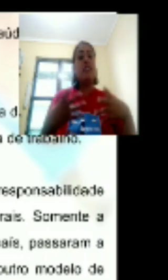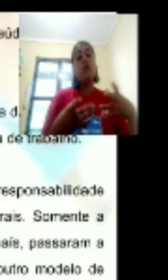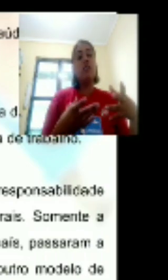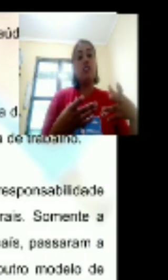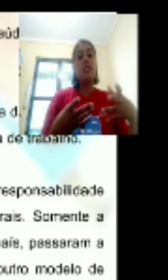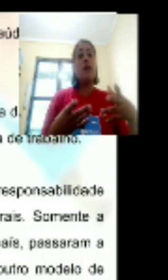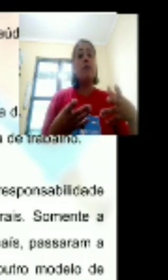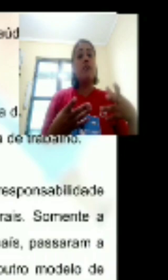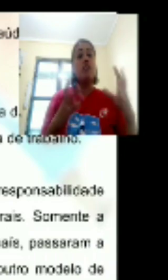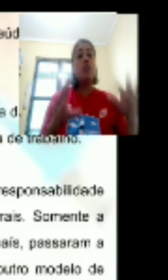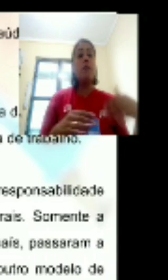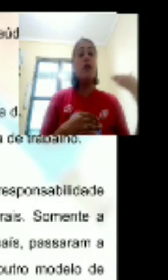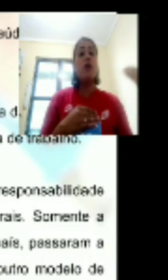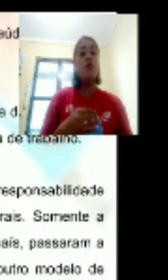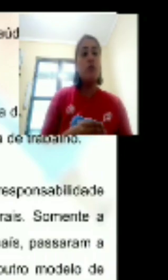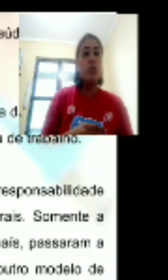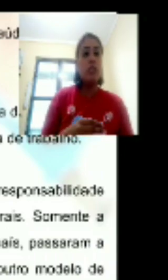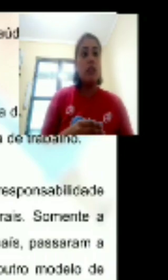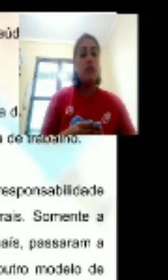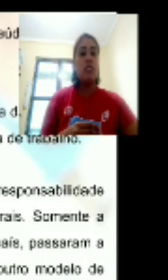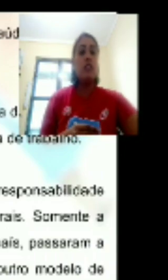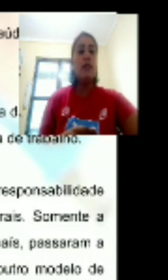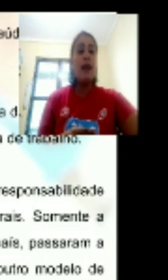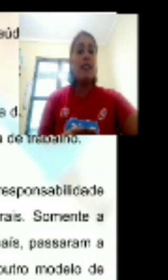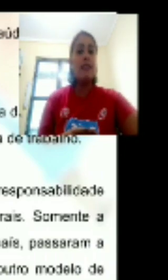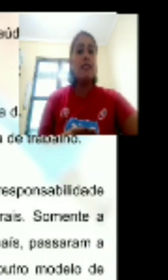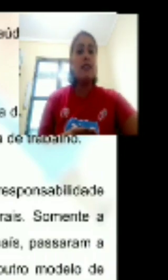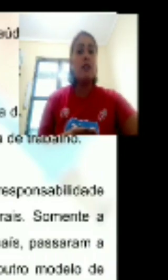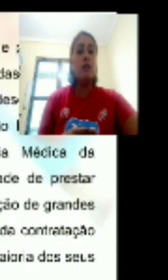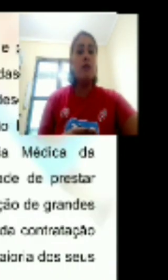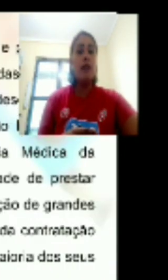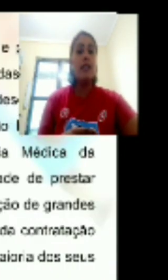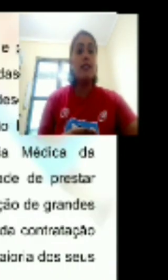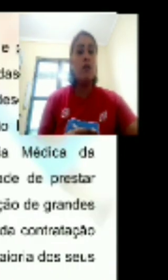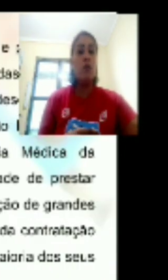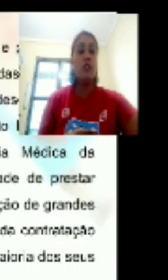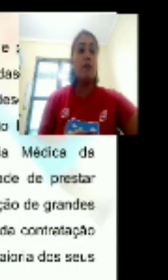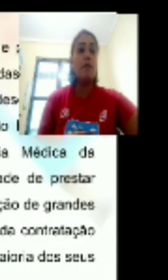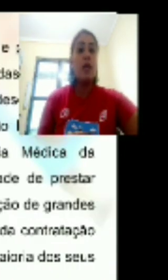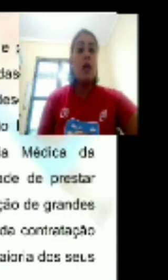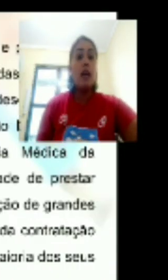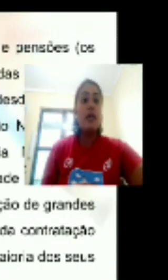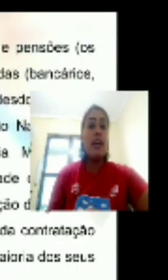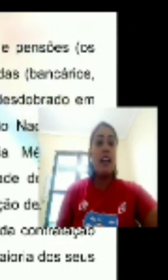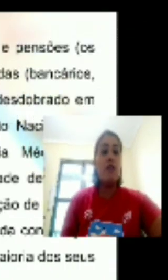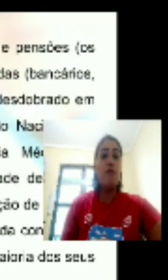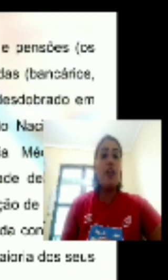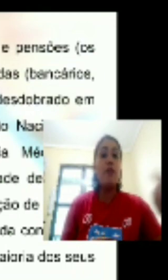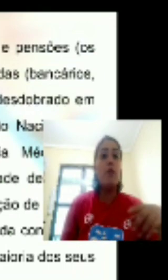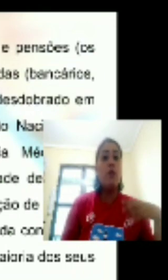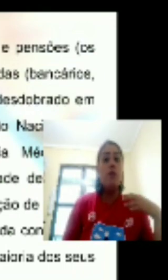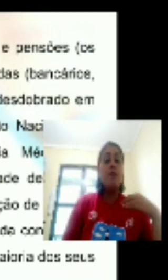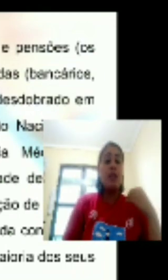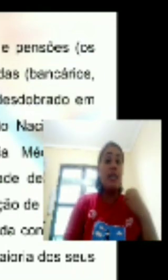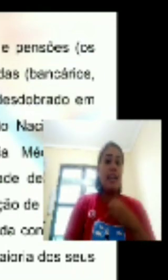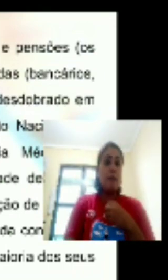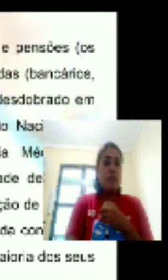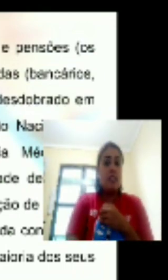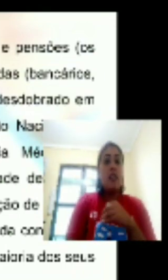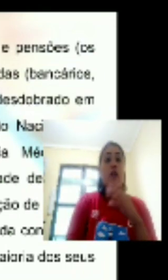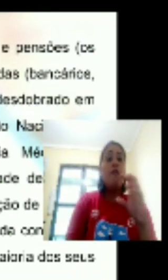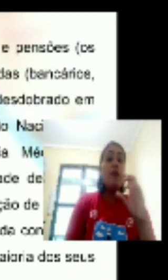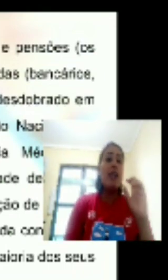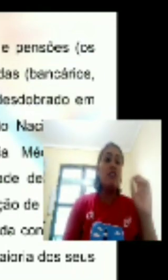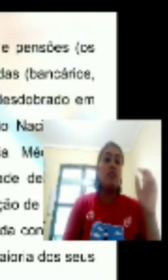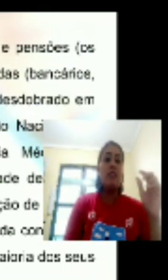da médico-assistencial privatista por outro modelo de atenção à saúde, que aí veio o